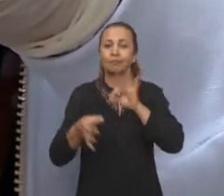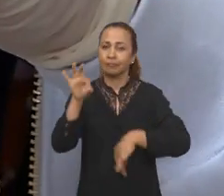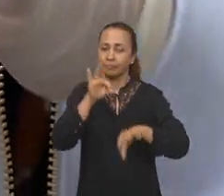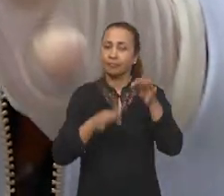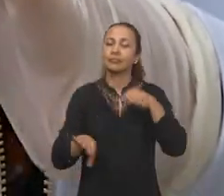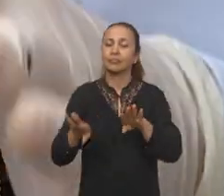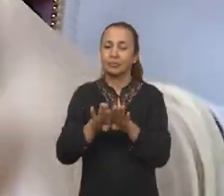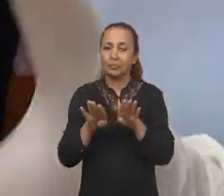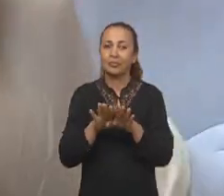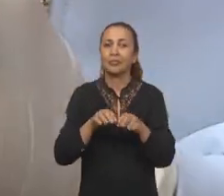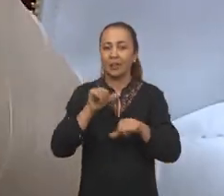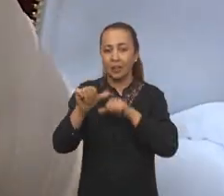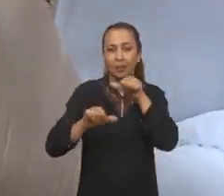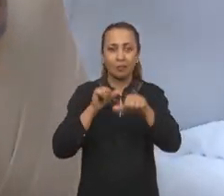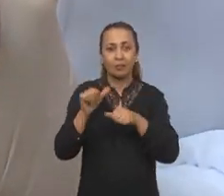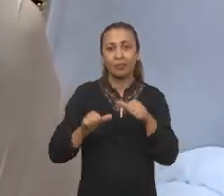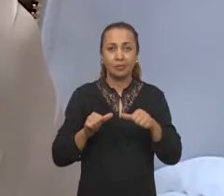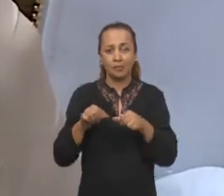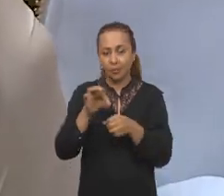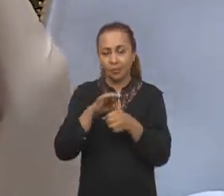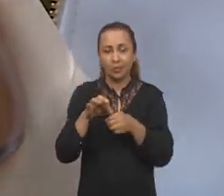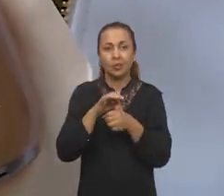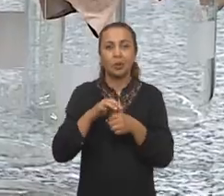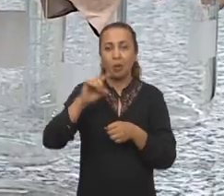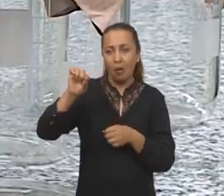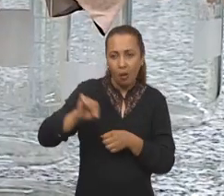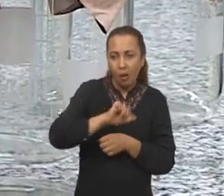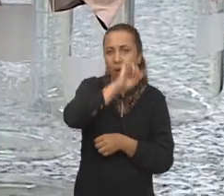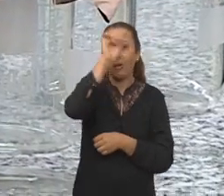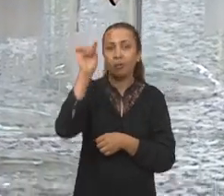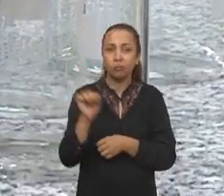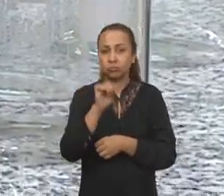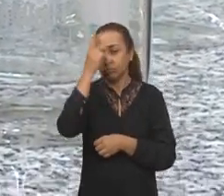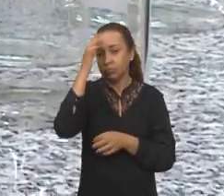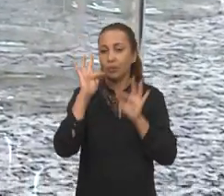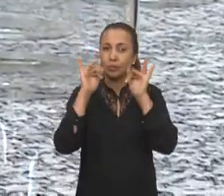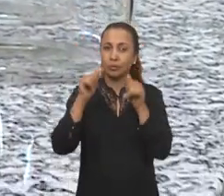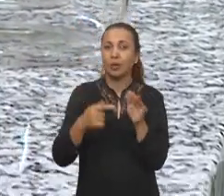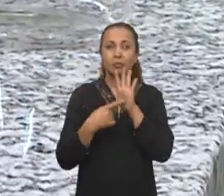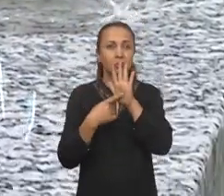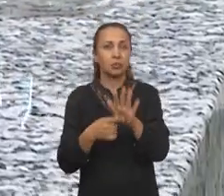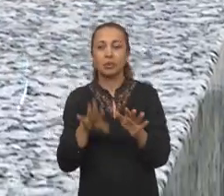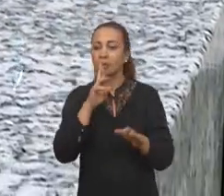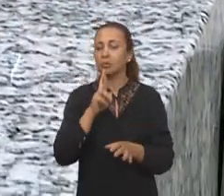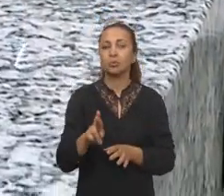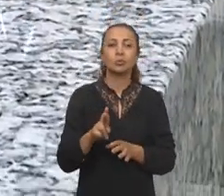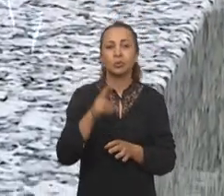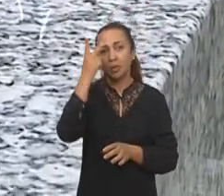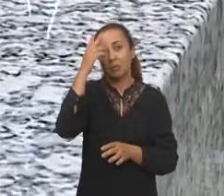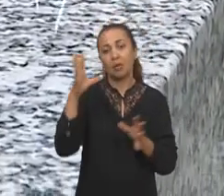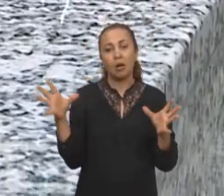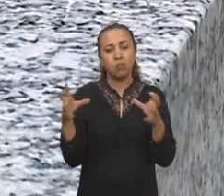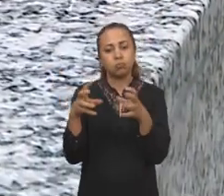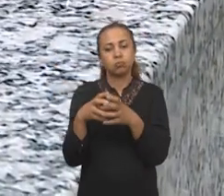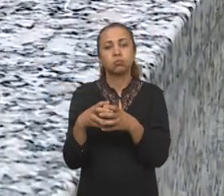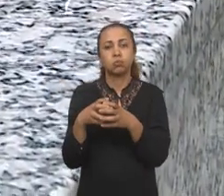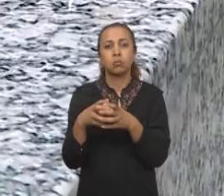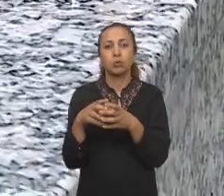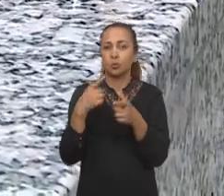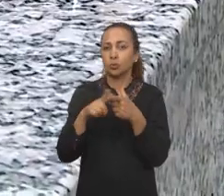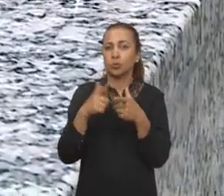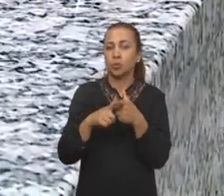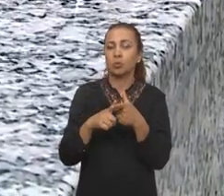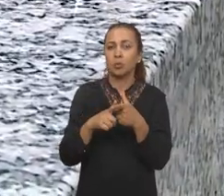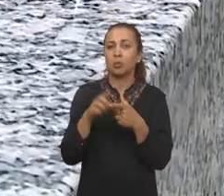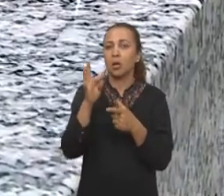também desenvolveram a Startup microciclo com a finalidade principal de apresentar uma solução para o acúmulo de